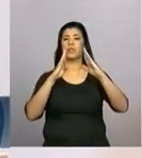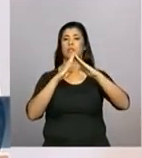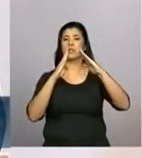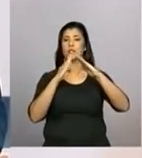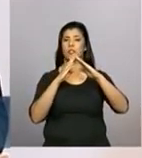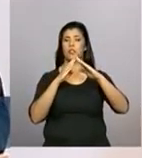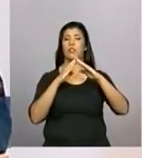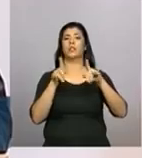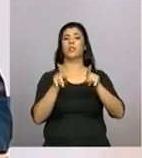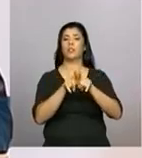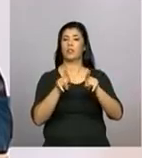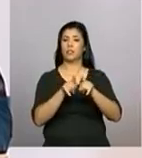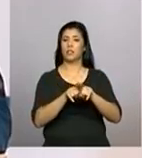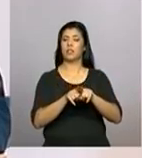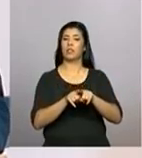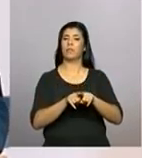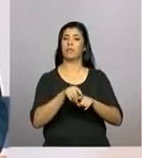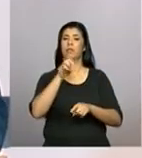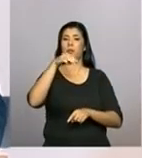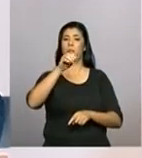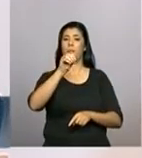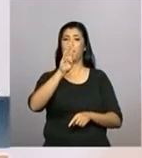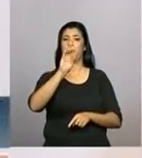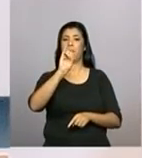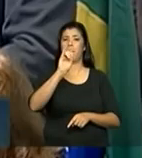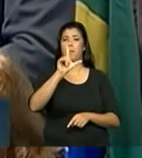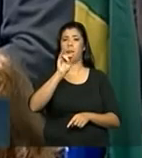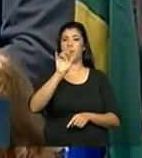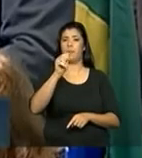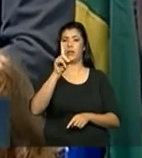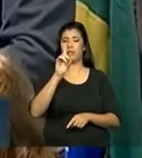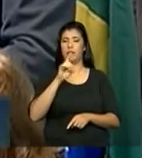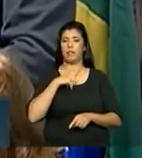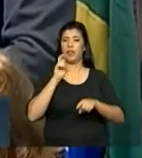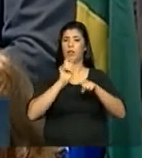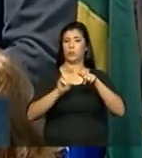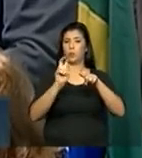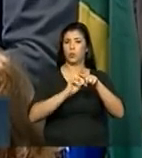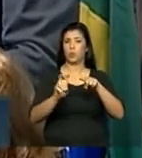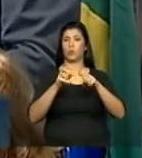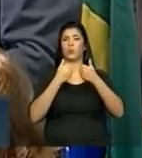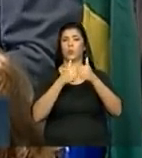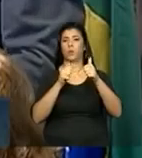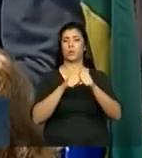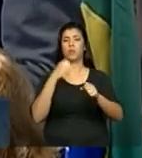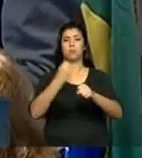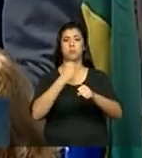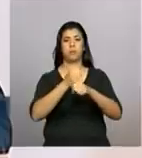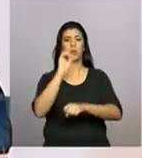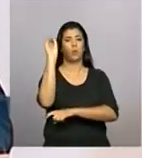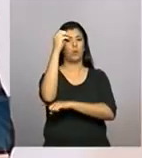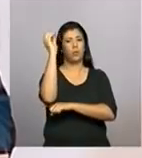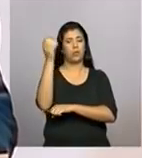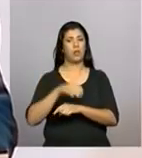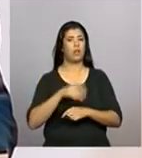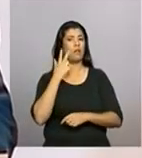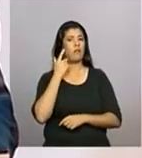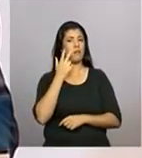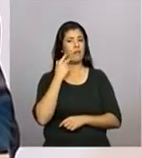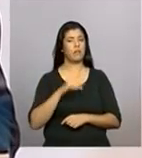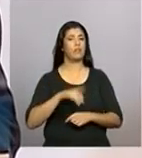país, como algumas obras em Porto Alegre, obras no Recife, obras em Belo